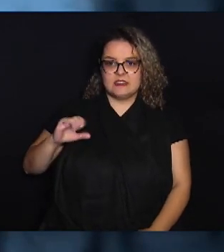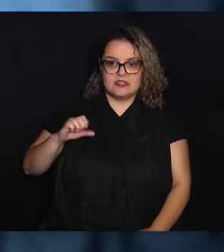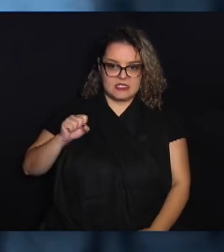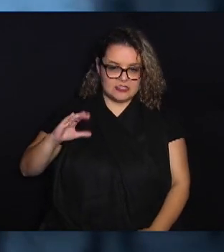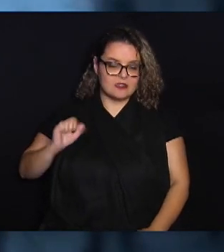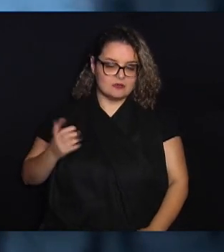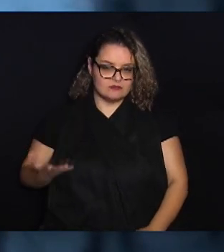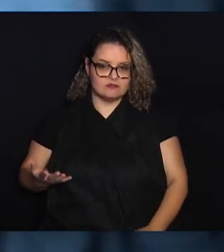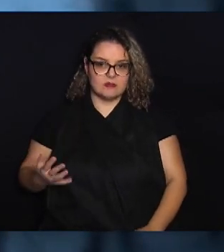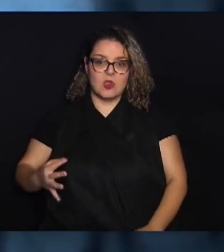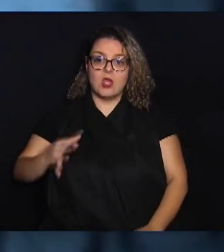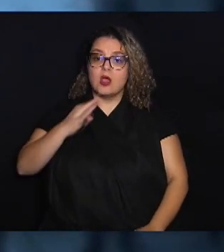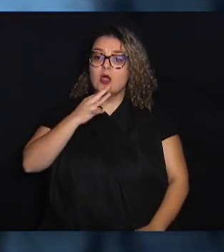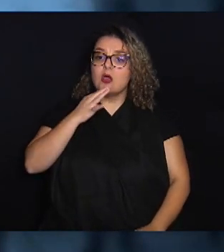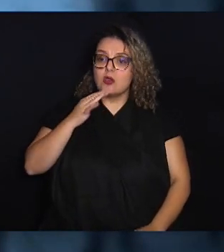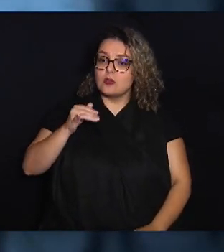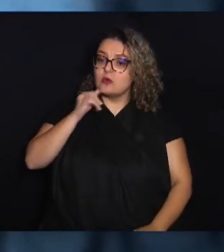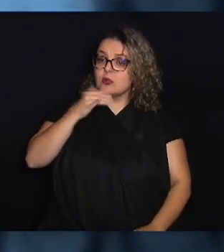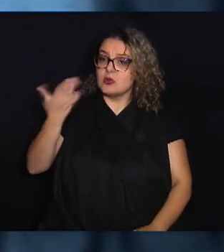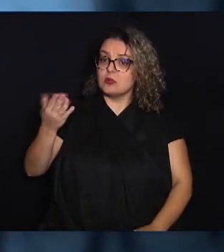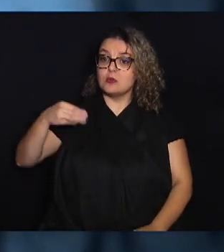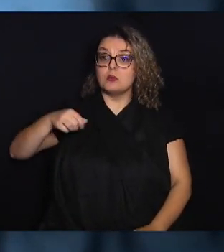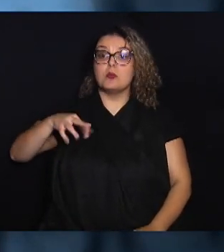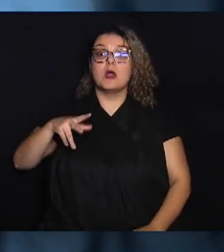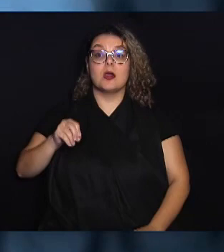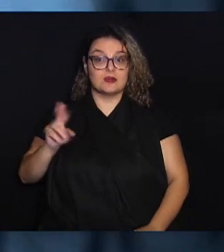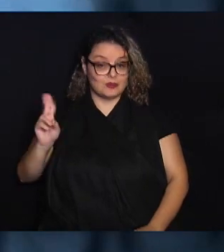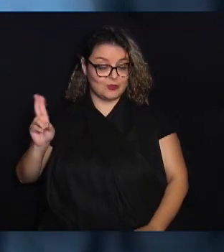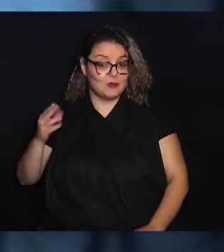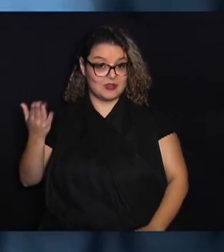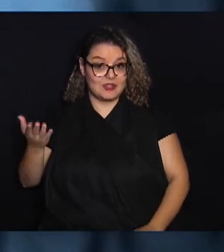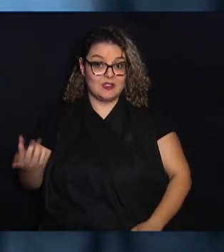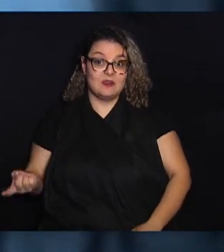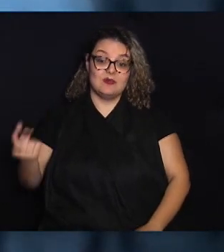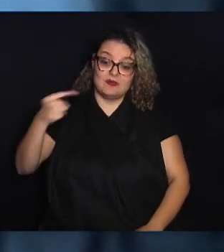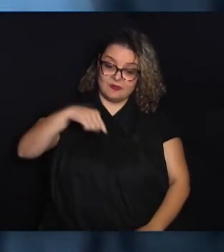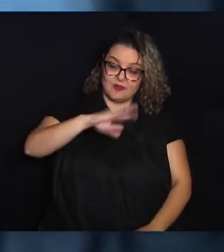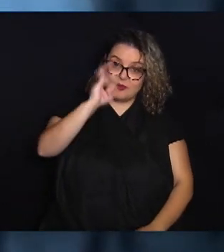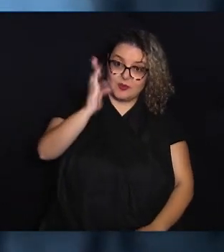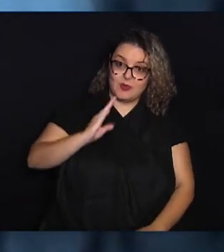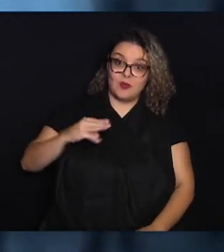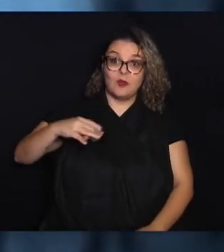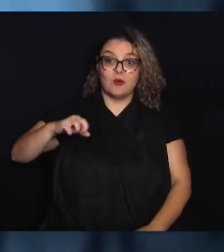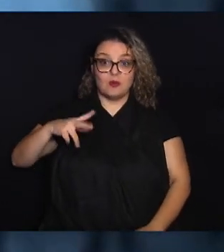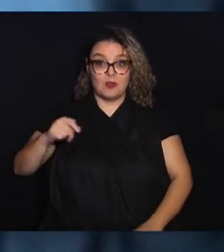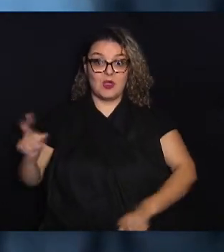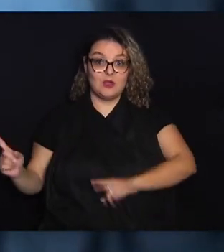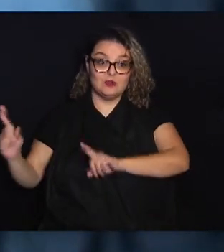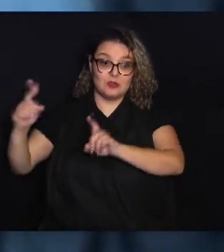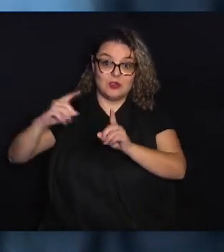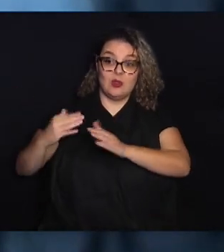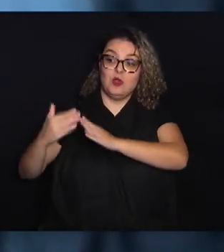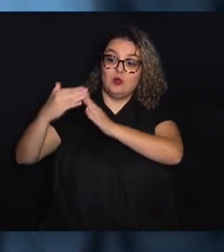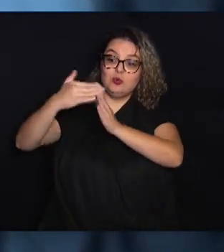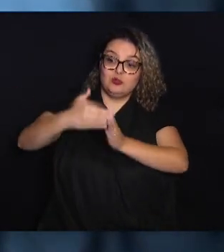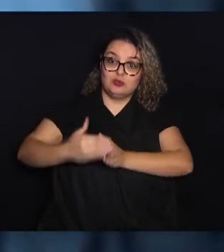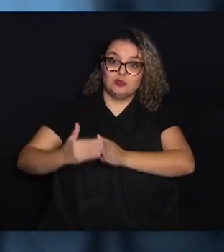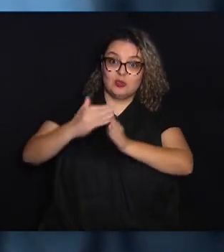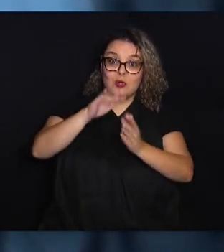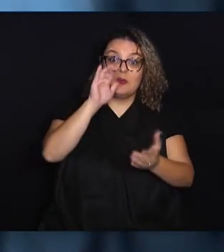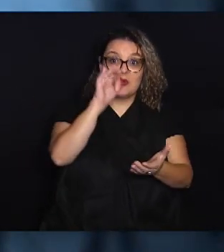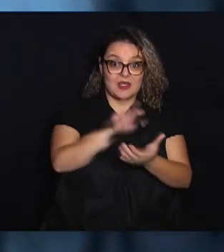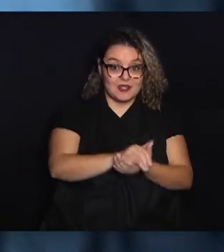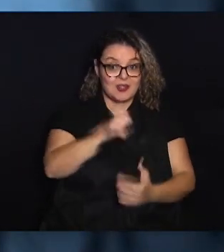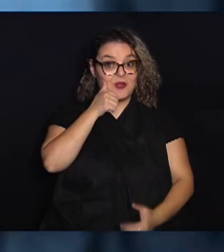ela conheceu um ragazzo muito bonito, chamado Mário. E ela voltou para o Brasil, o Mário veio atrás, cruzou o Oceano Atlântico para se casar com essa